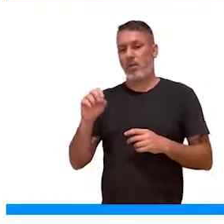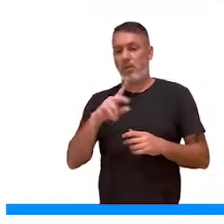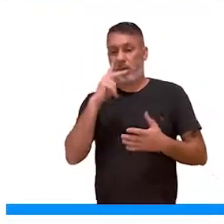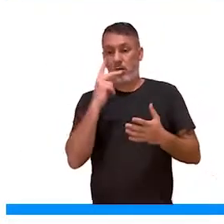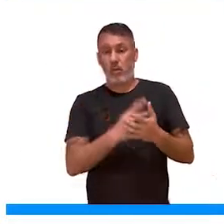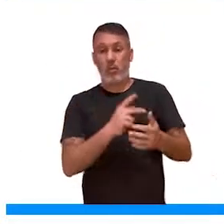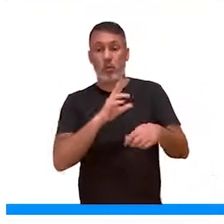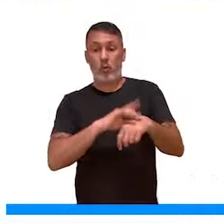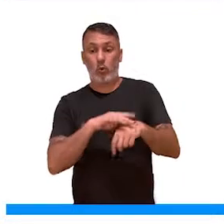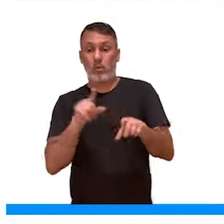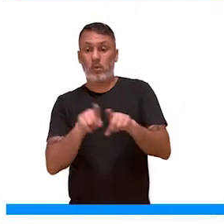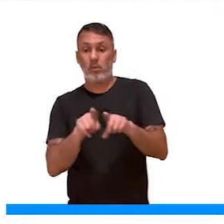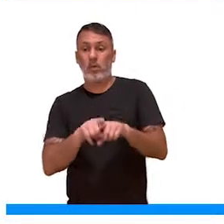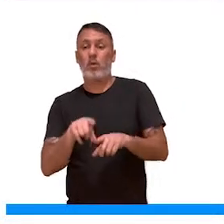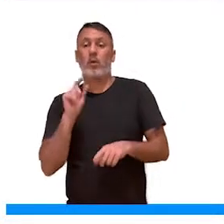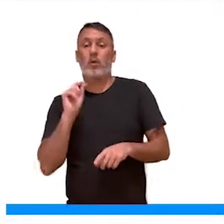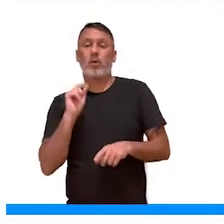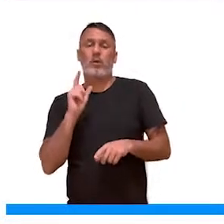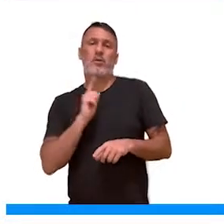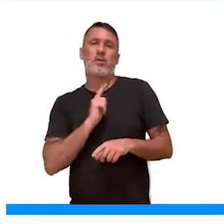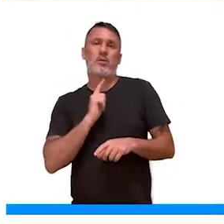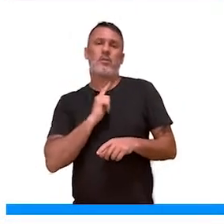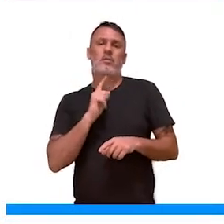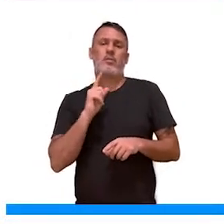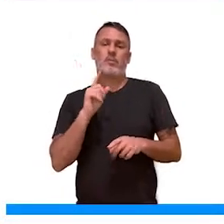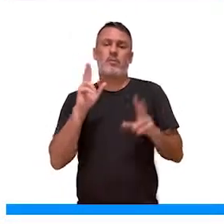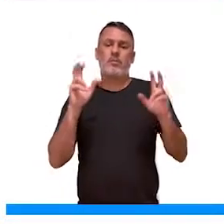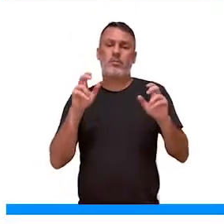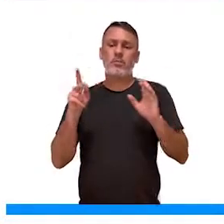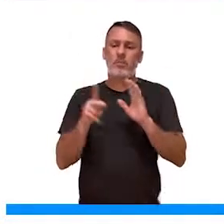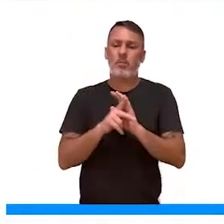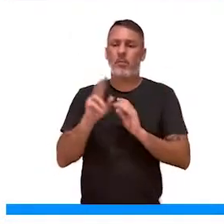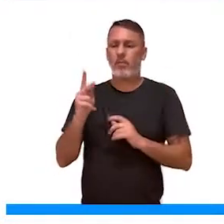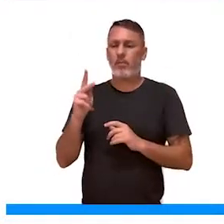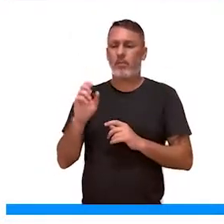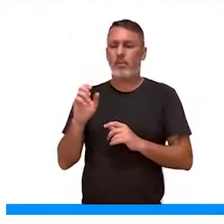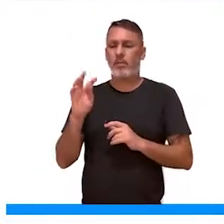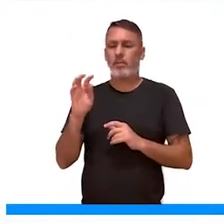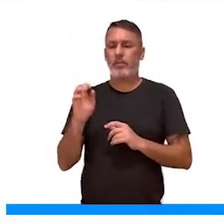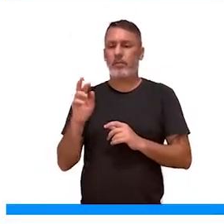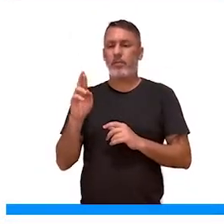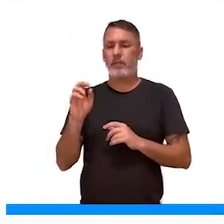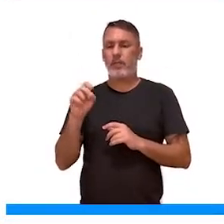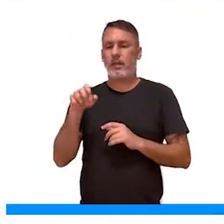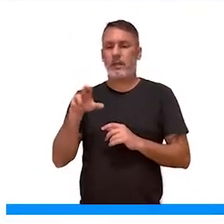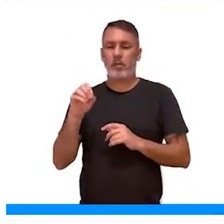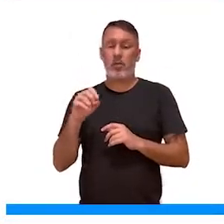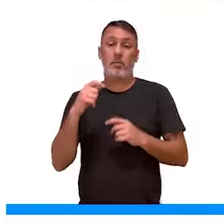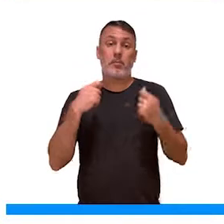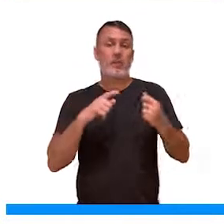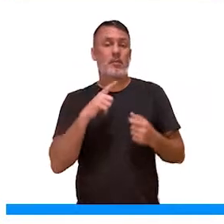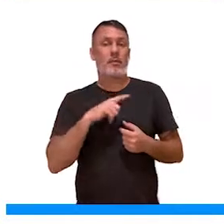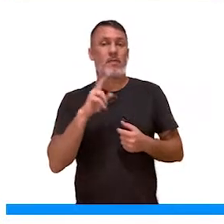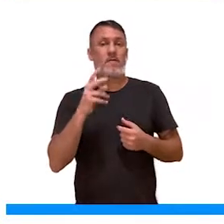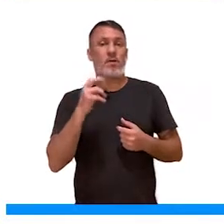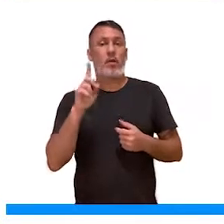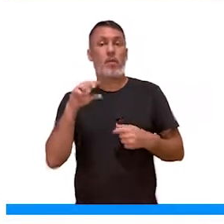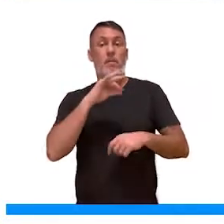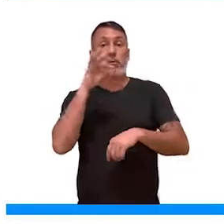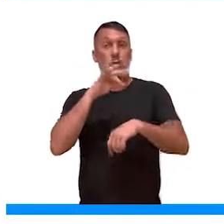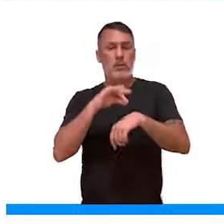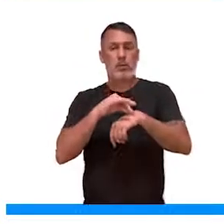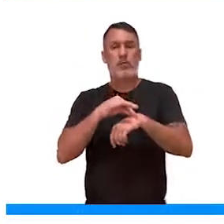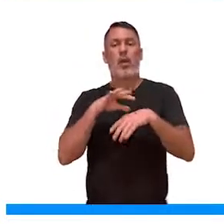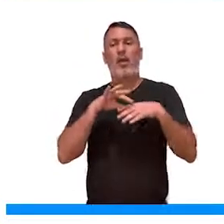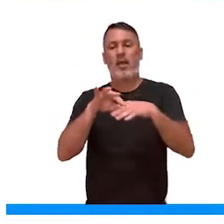um protozoário, né, uma doença que vai ter um protozoário heteroxênico. Por quê? Ele precisa de um vetor, e esse vetor, no caso, é